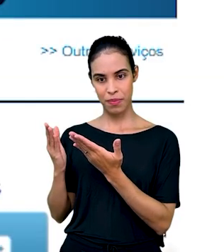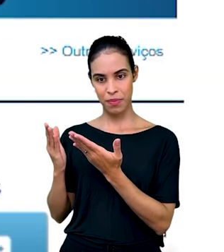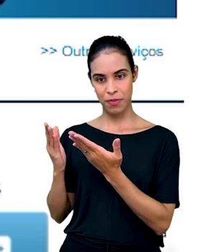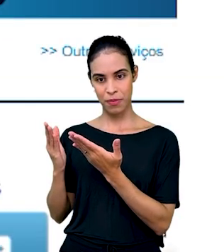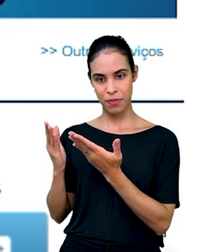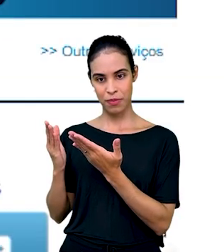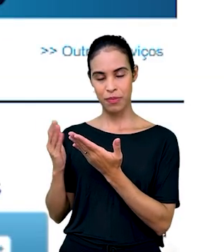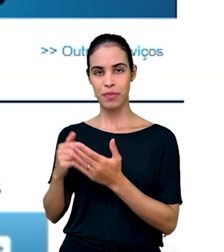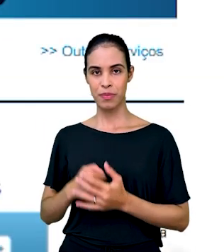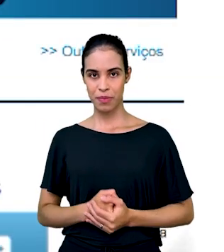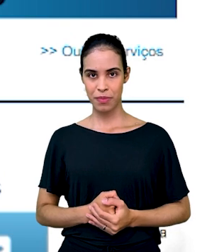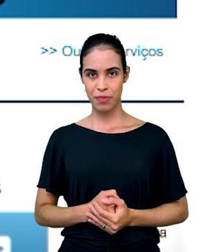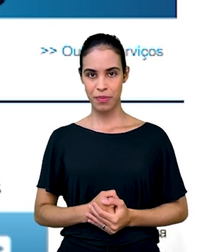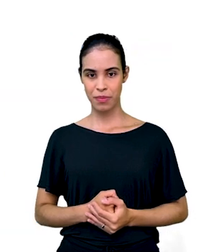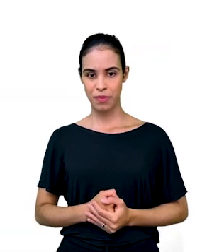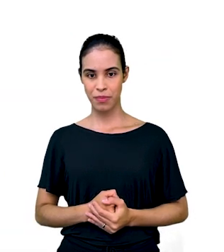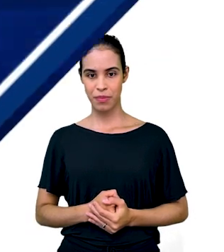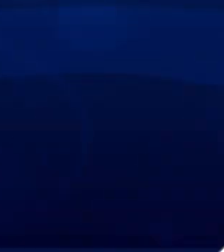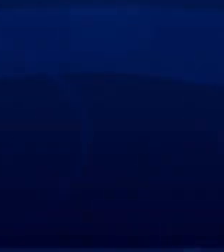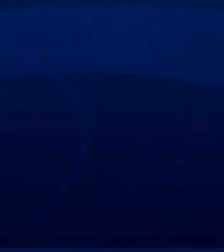no item Certidões.